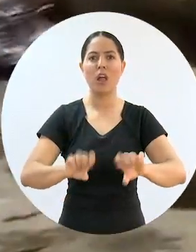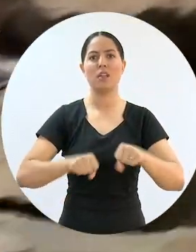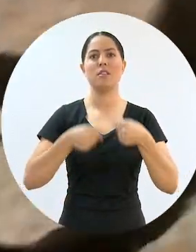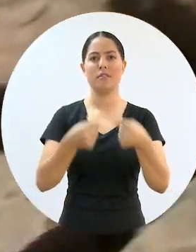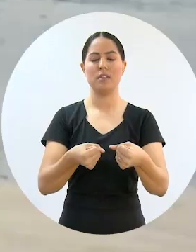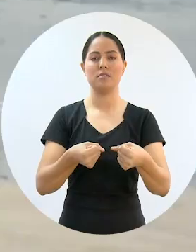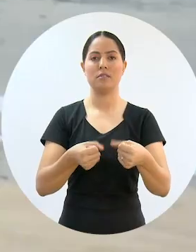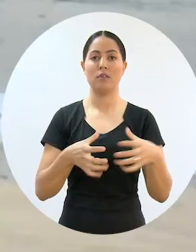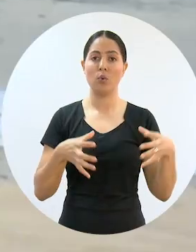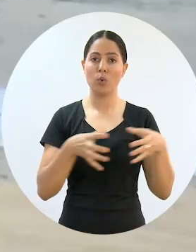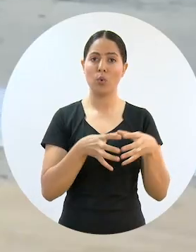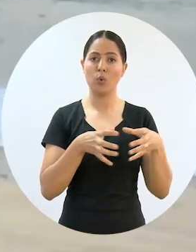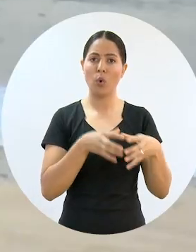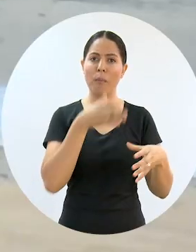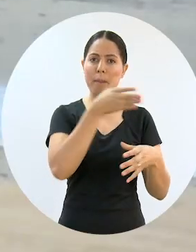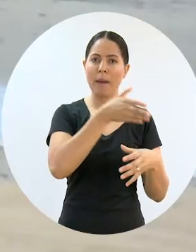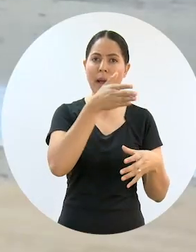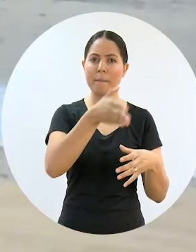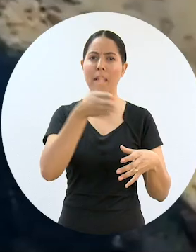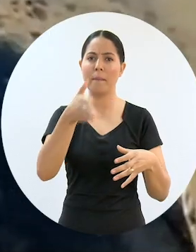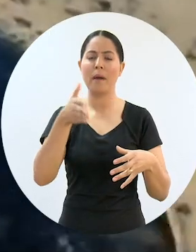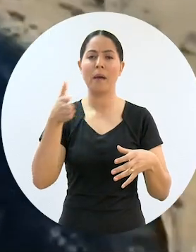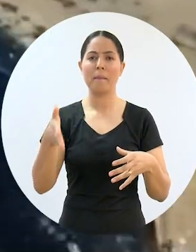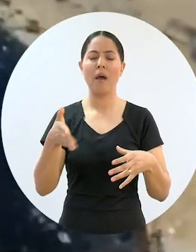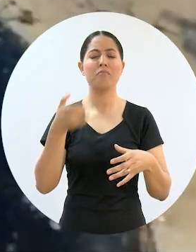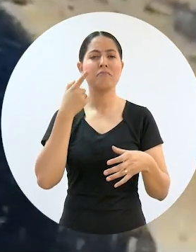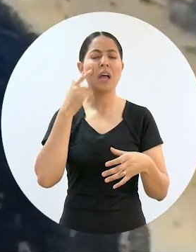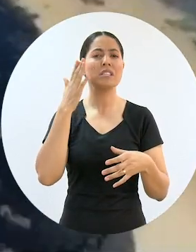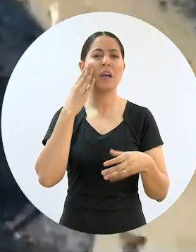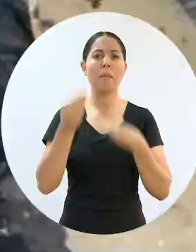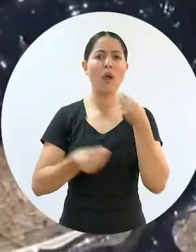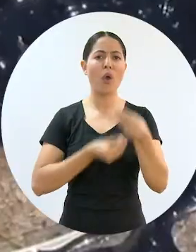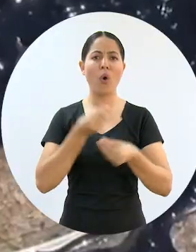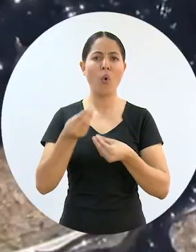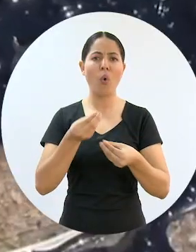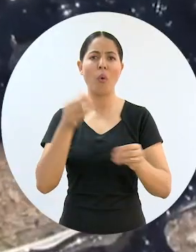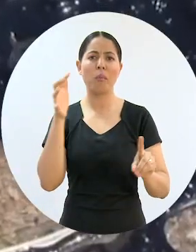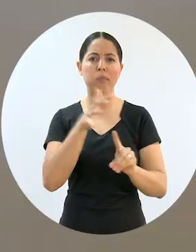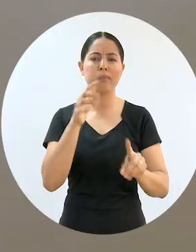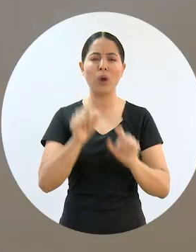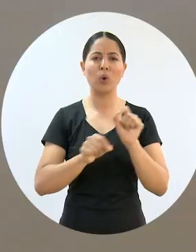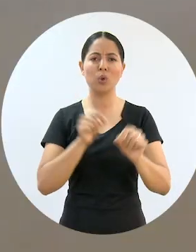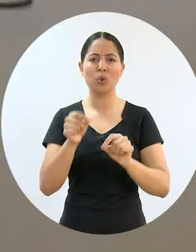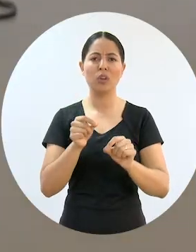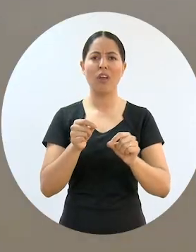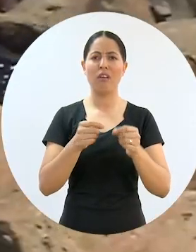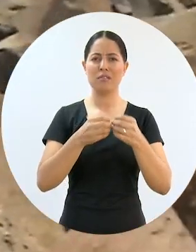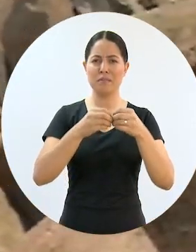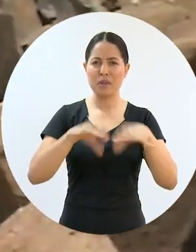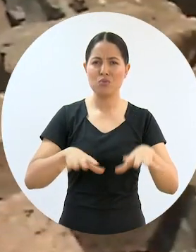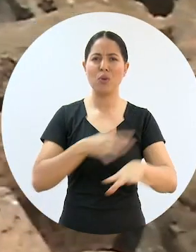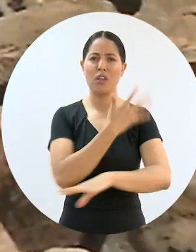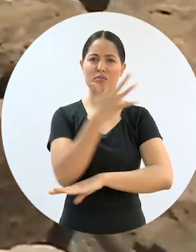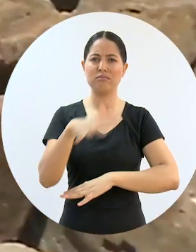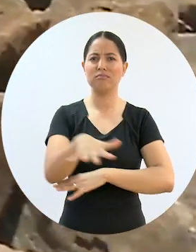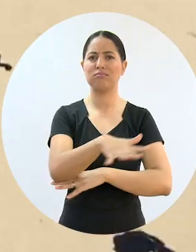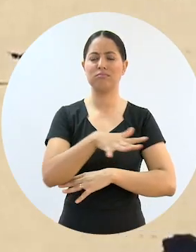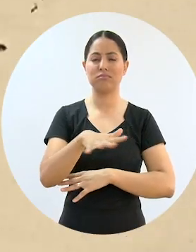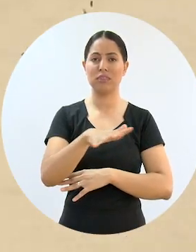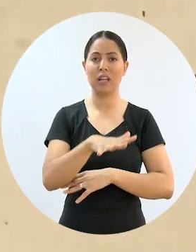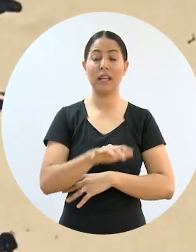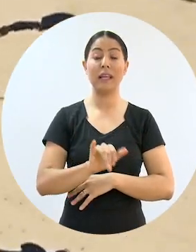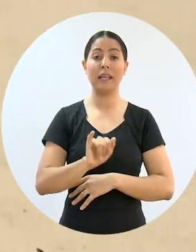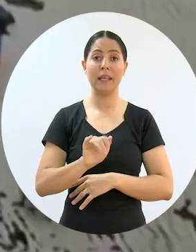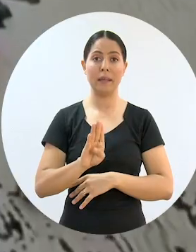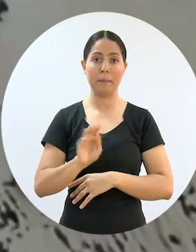Meio Ambiente faz parte das iniciativas para entender os impactos causados pelo desastre ambiental. Segundo o